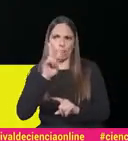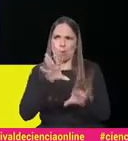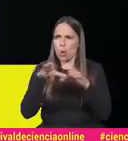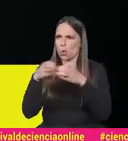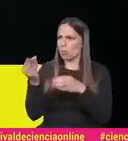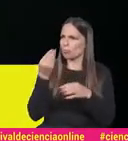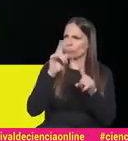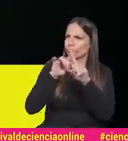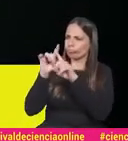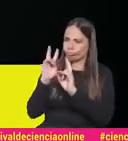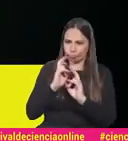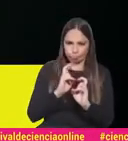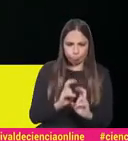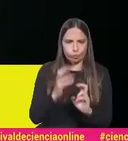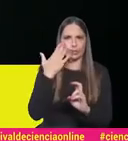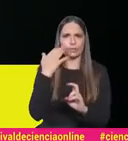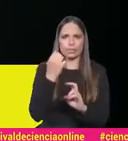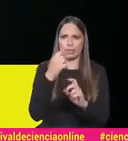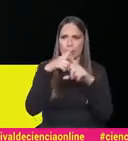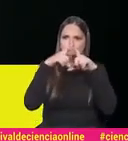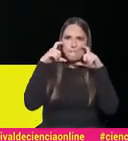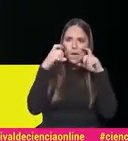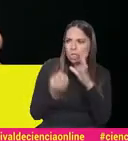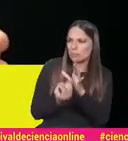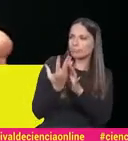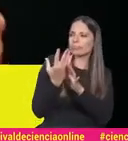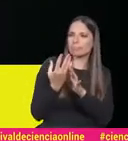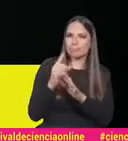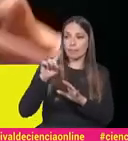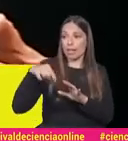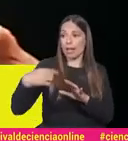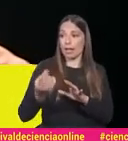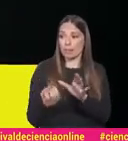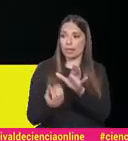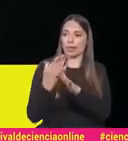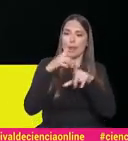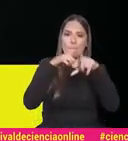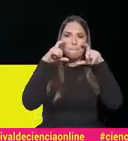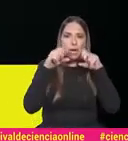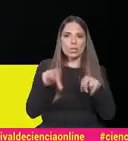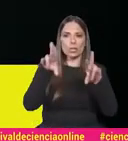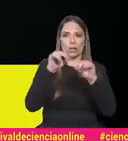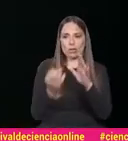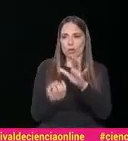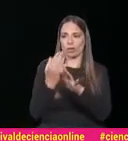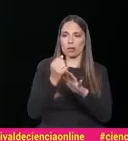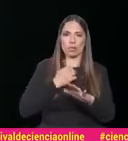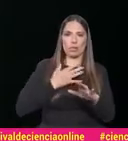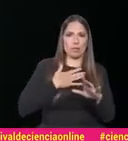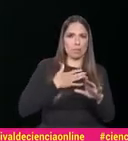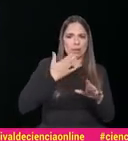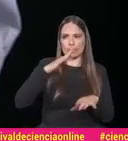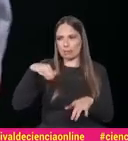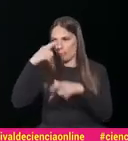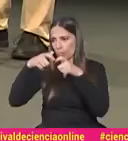de jovens investigadores a desenvolverem máscaras. Ainda amanhã vai ser lançada uma nova máscara desenvolvida entre empresas e